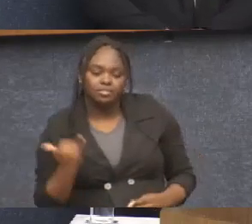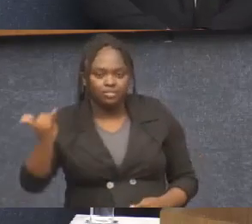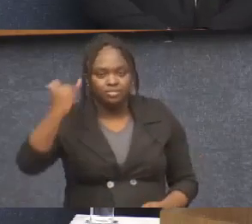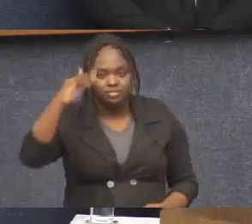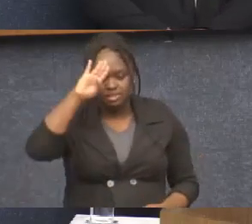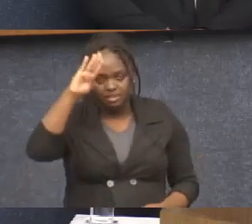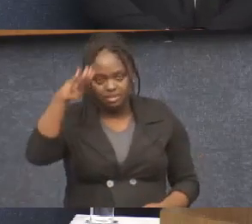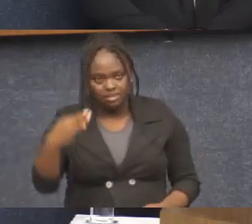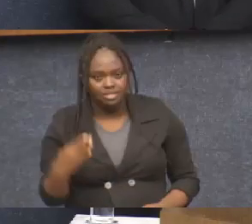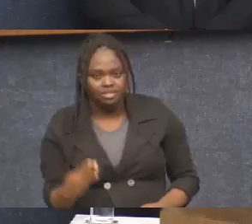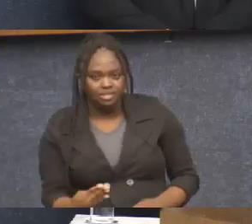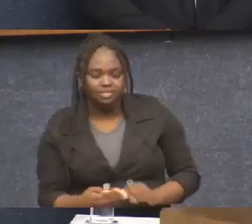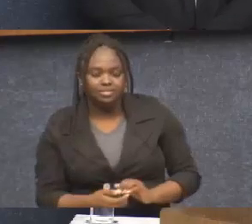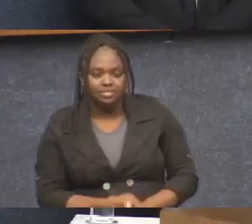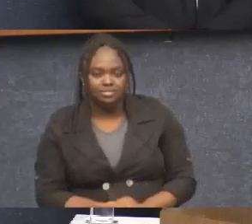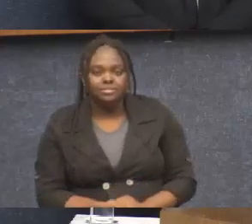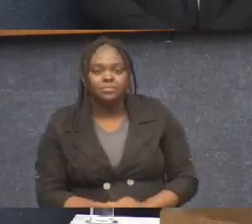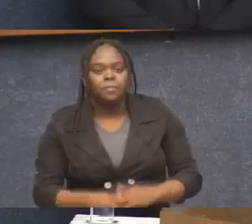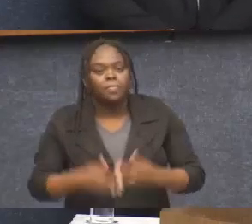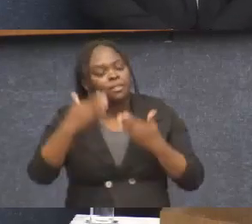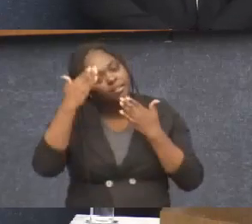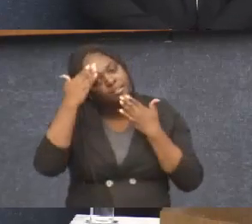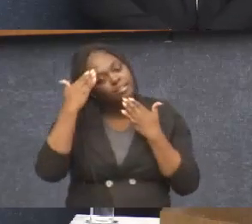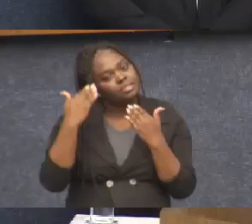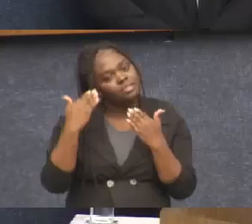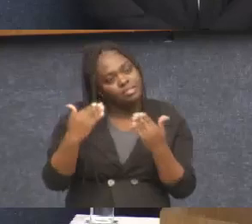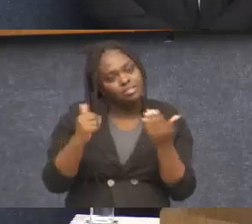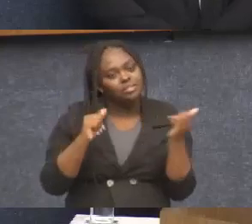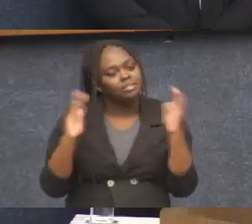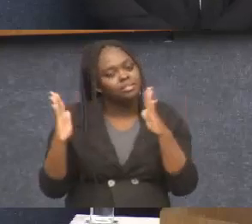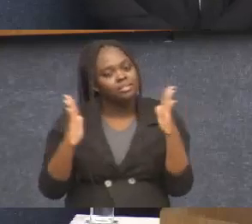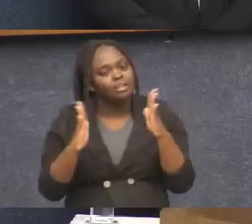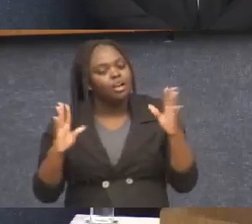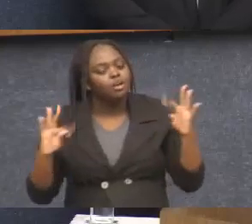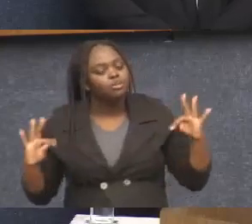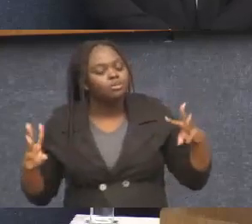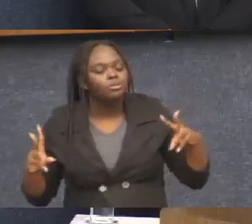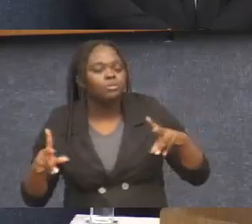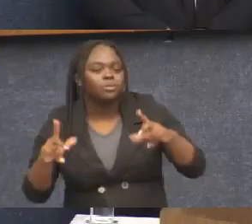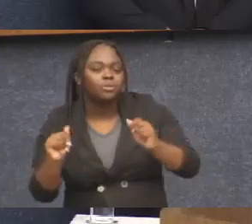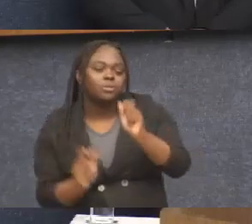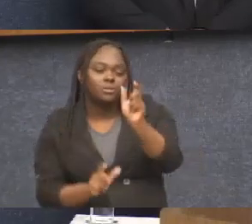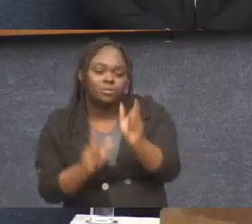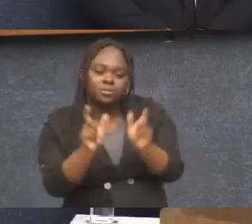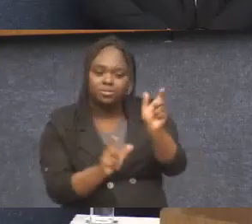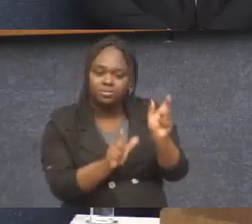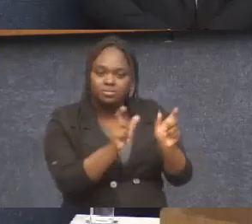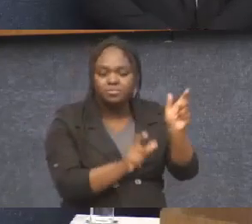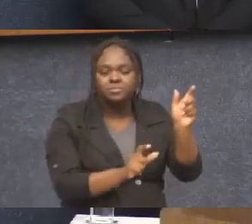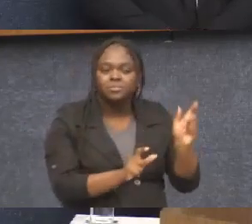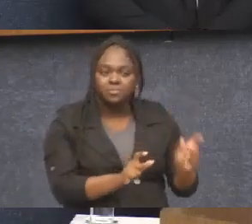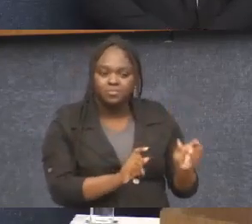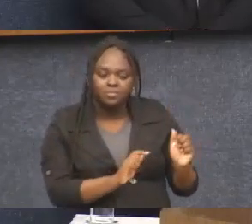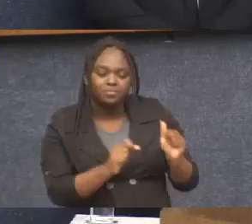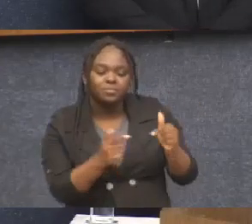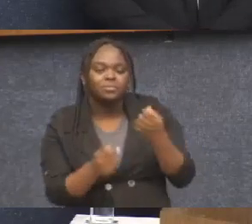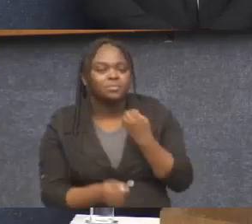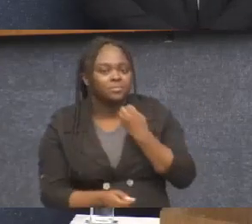homenagem. Meus sinceros agradecimentos por esse momento a todos os benfeitores aqui presentes e